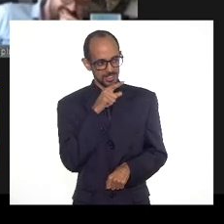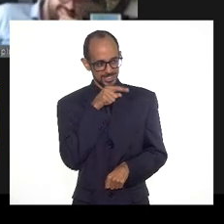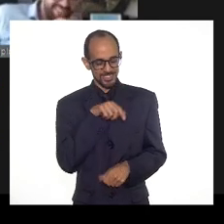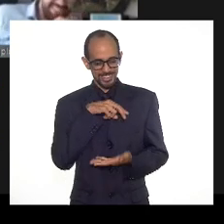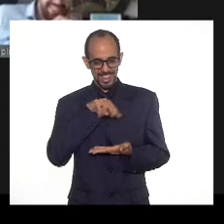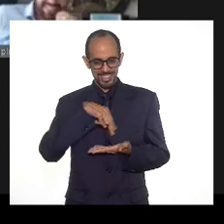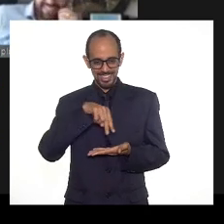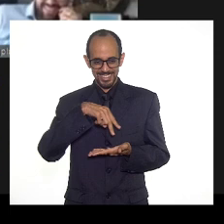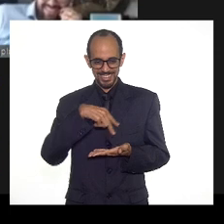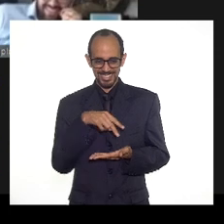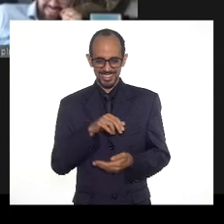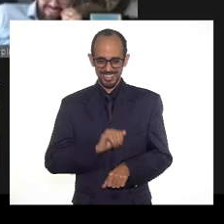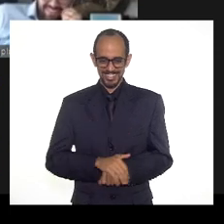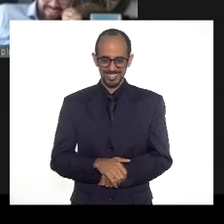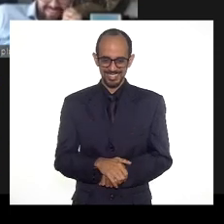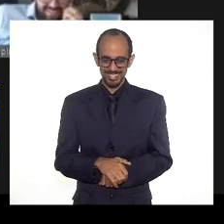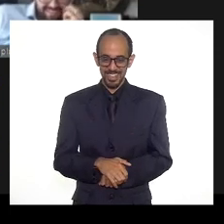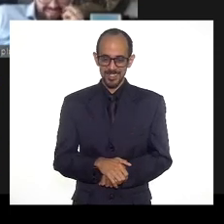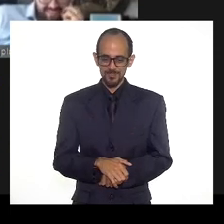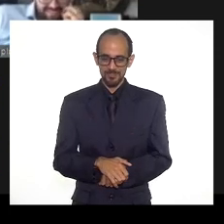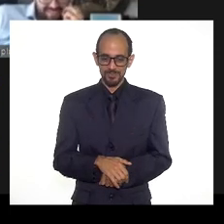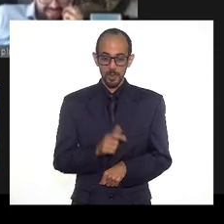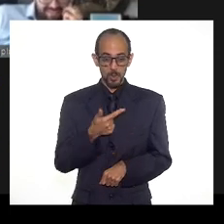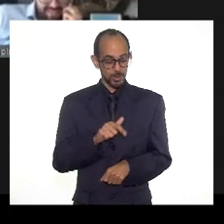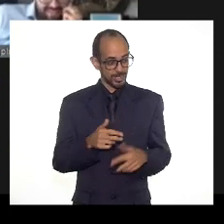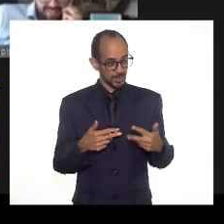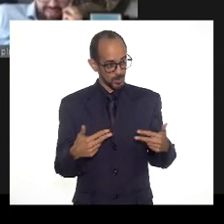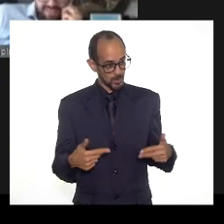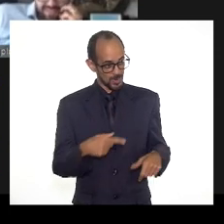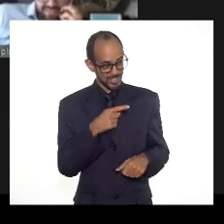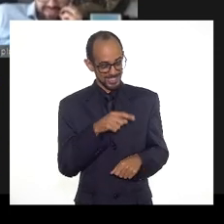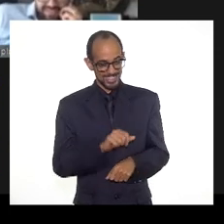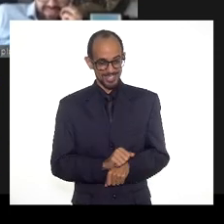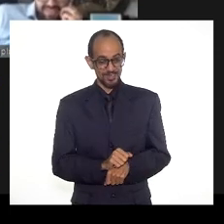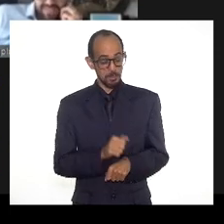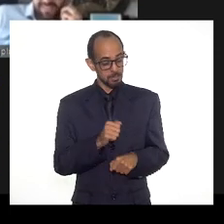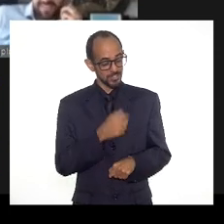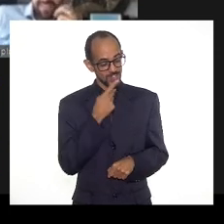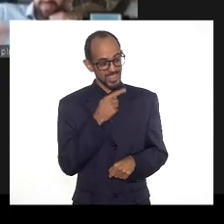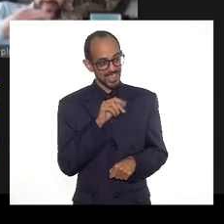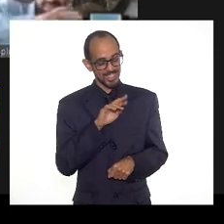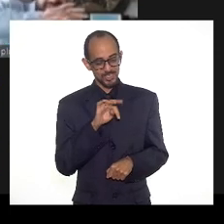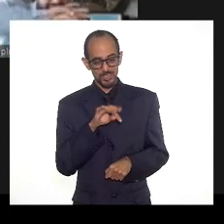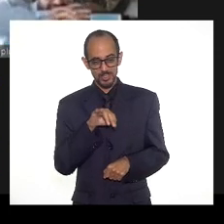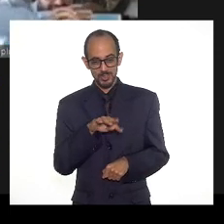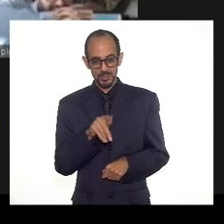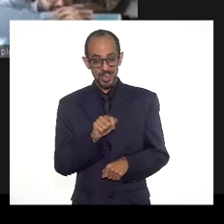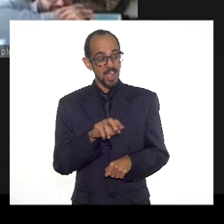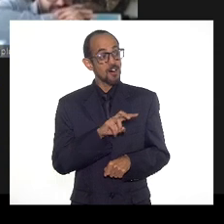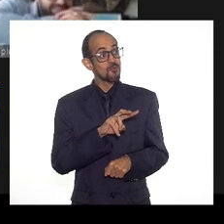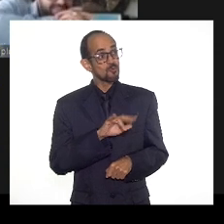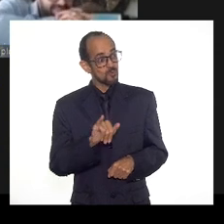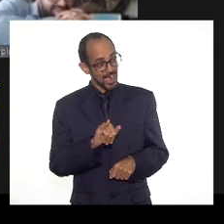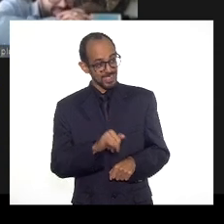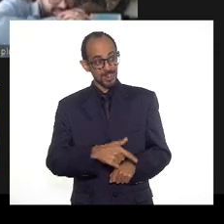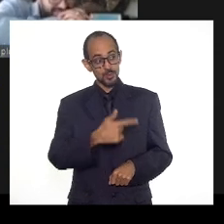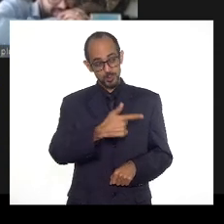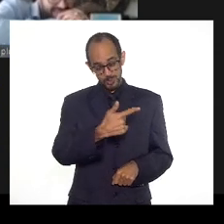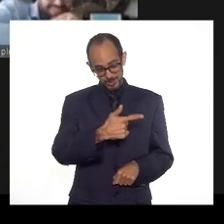vai ter o número 2, hein? Ah, fala, Ratinho. Vai ter o número 2, em